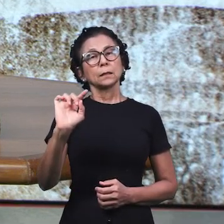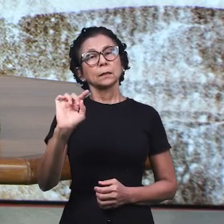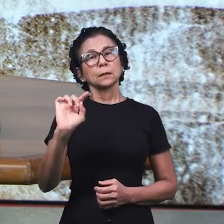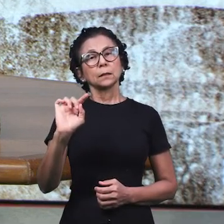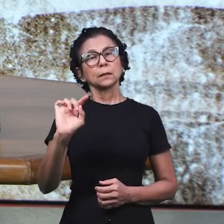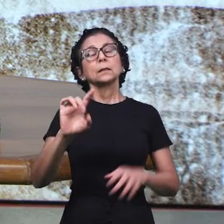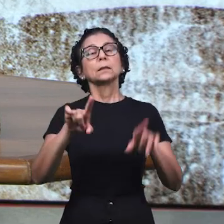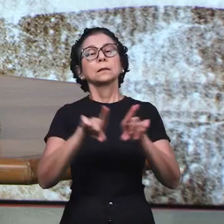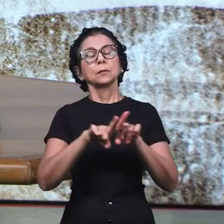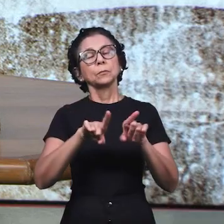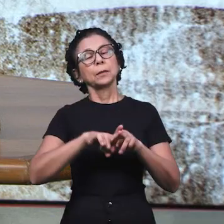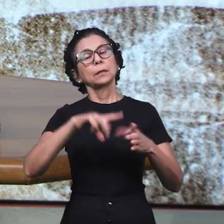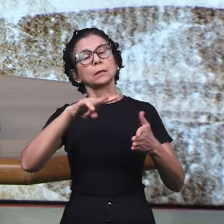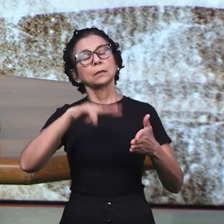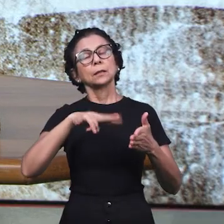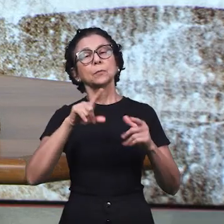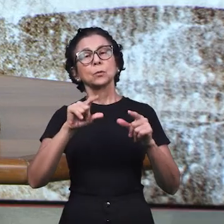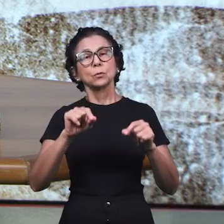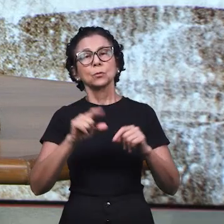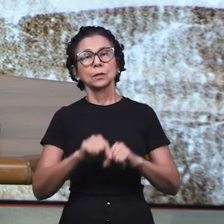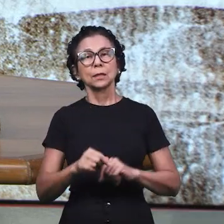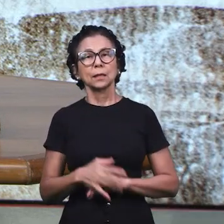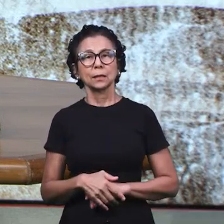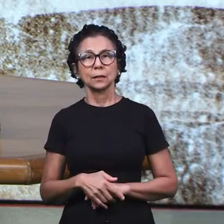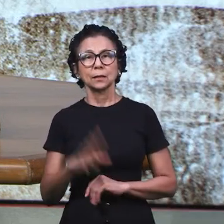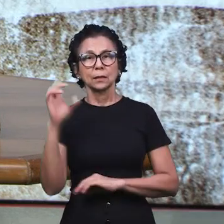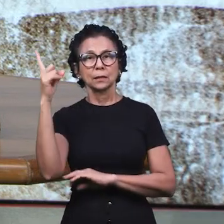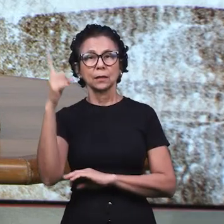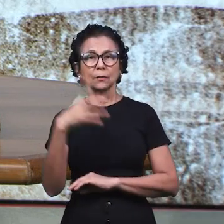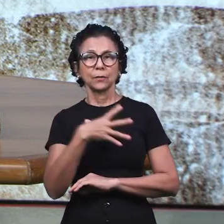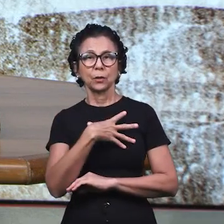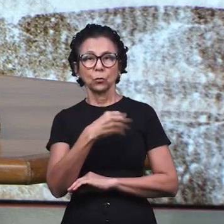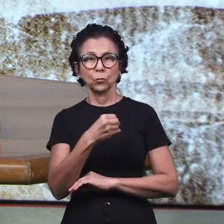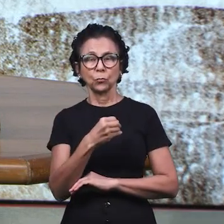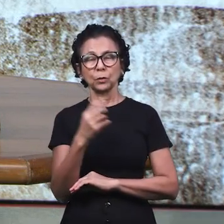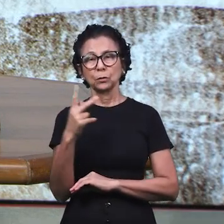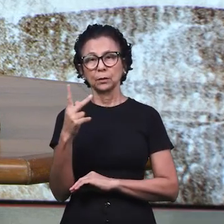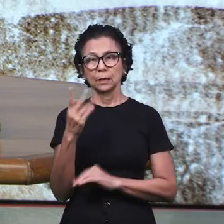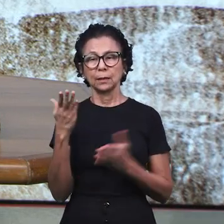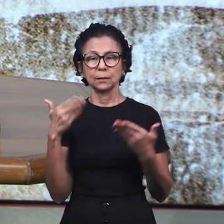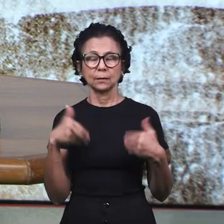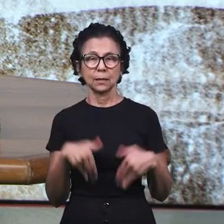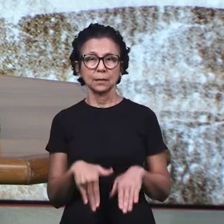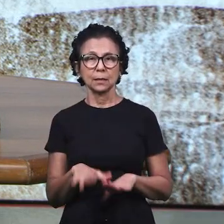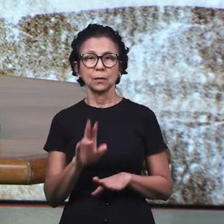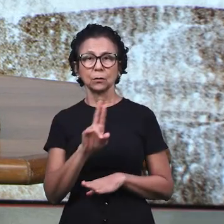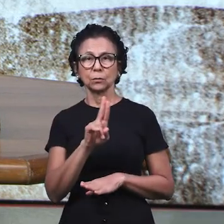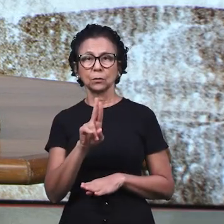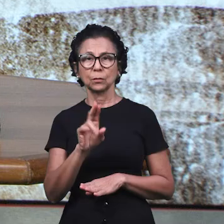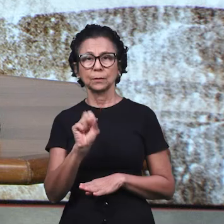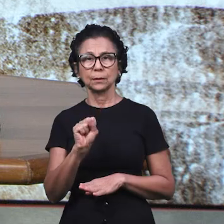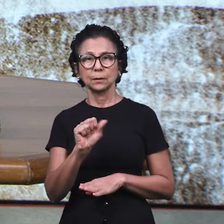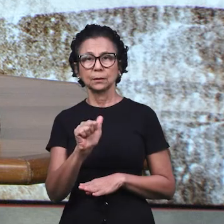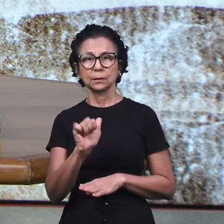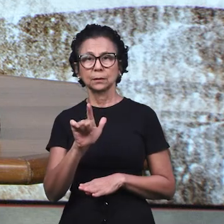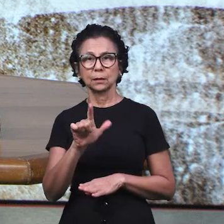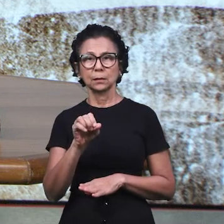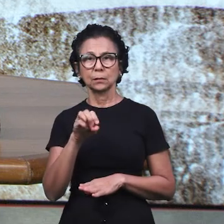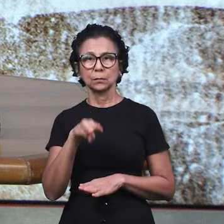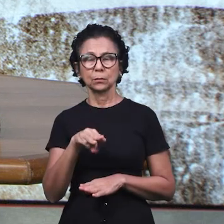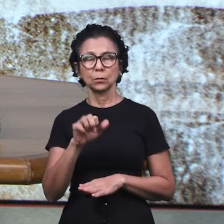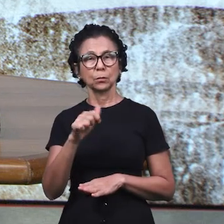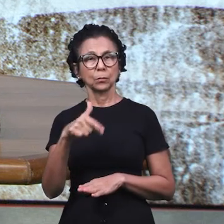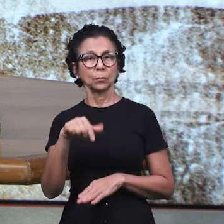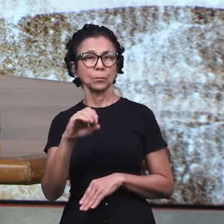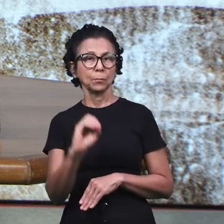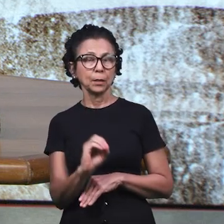aqui que nasceu o filho de Davi, de nome Salomão. Salomão, que nós vamos ver